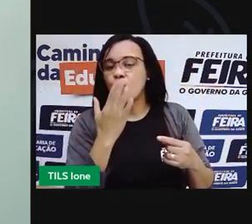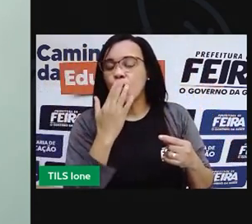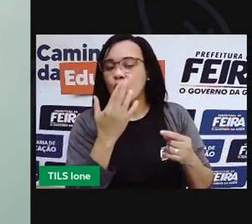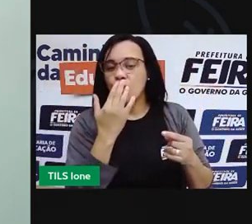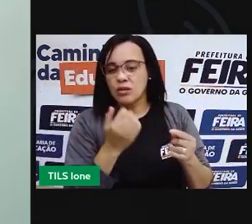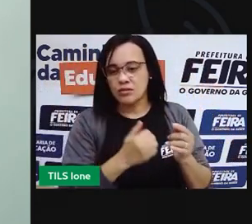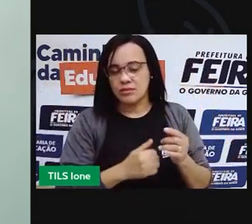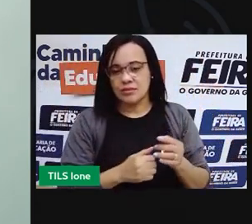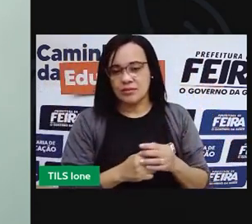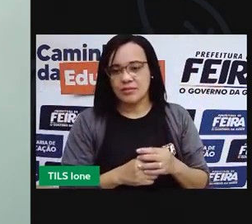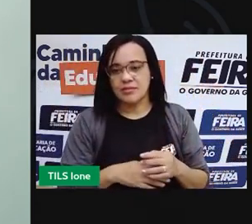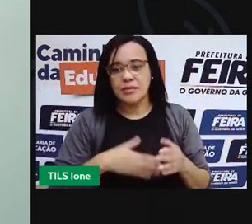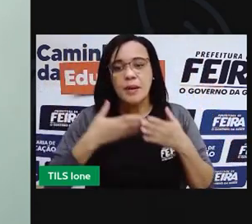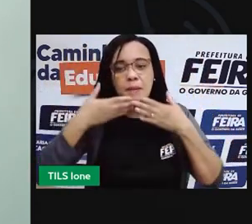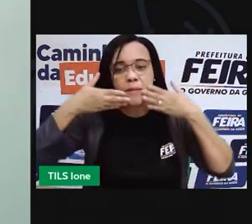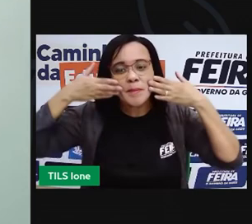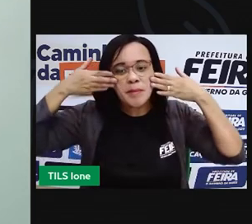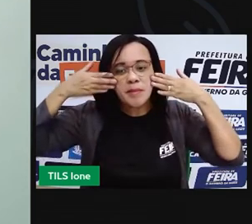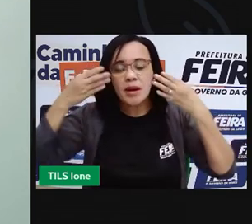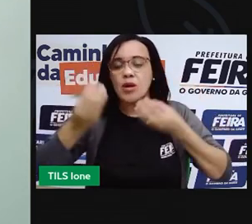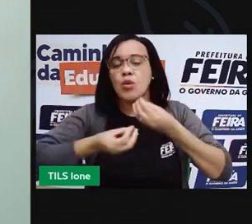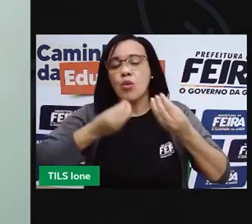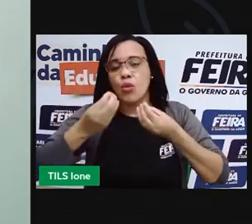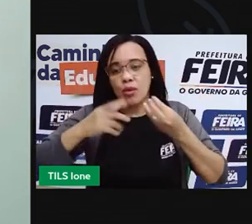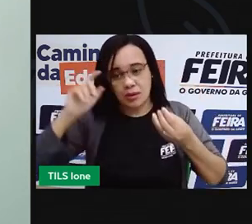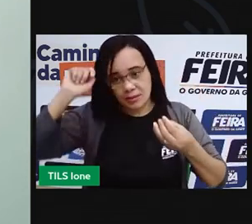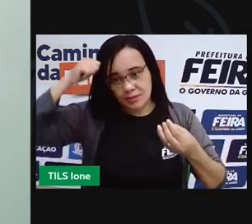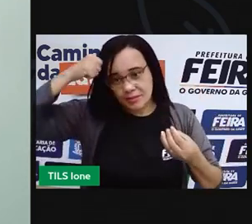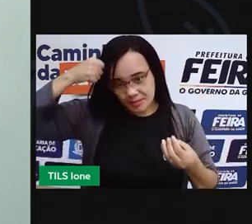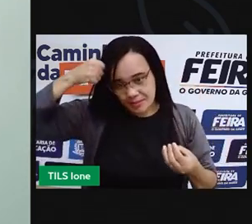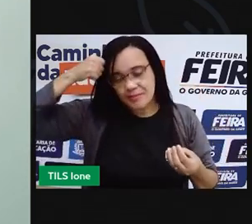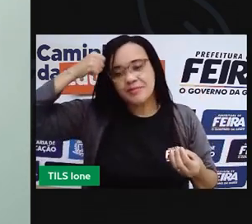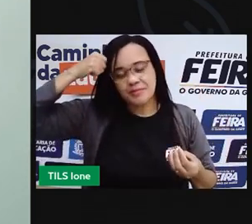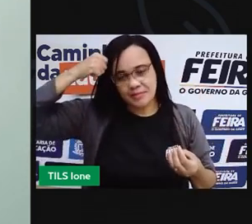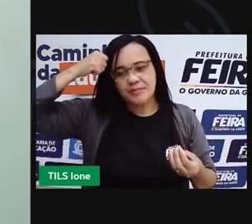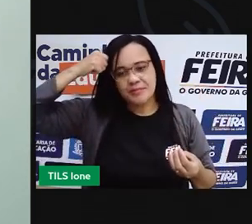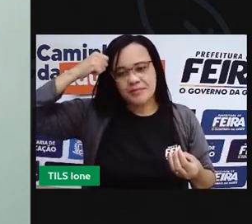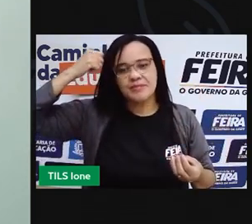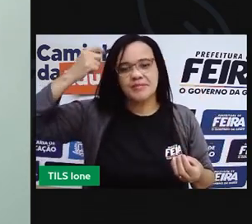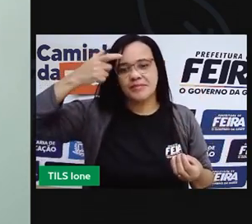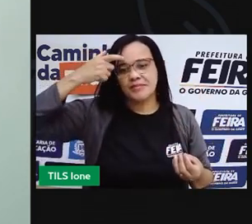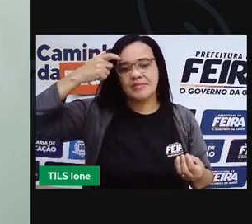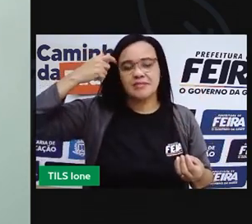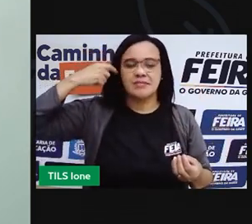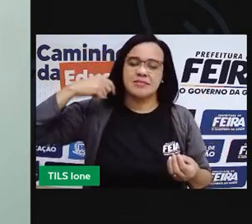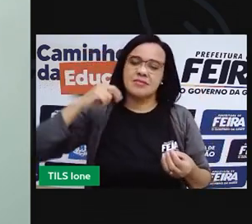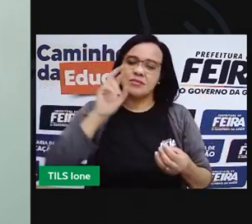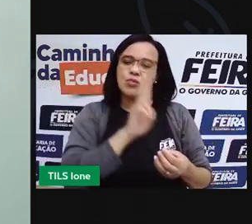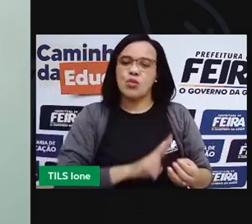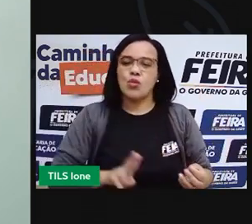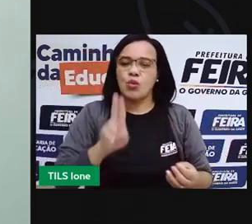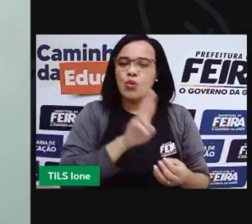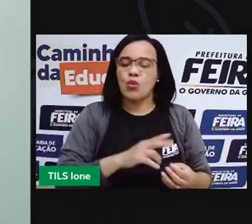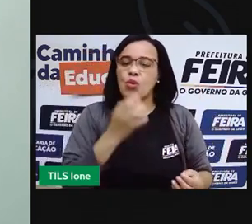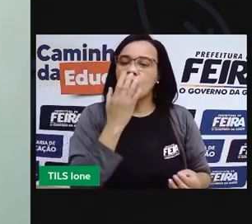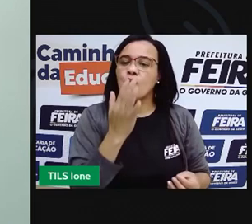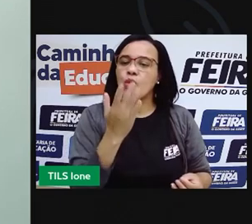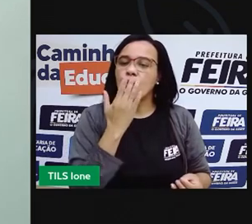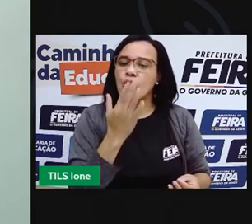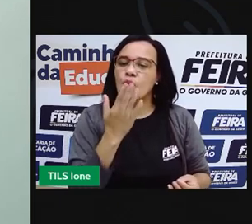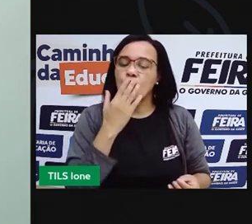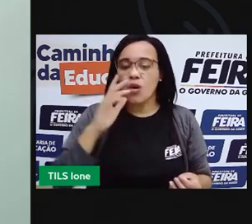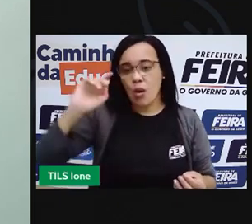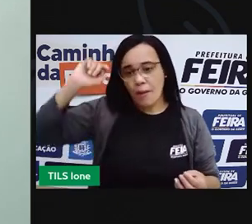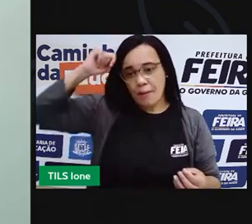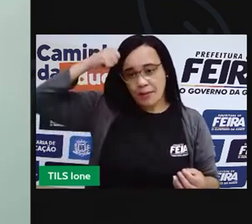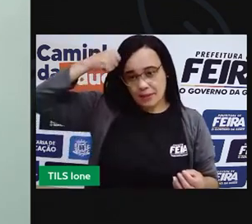a pele dele era que ficou, era uma pele negra, não é isso? Então você vai usar aí um lápis de cor para representar